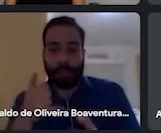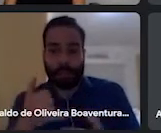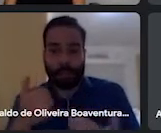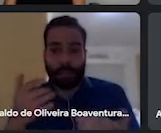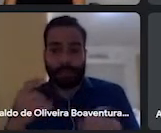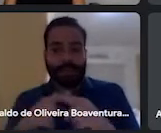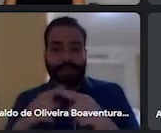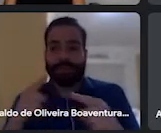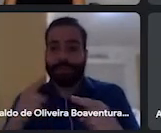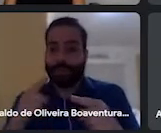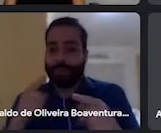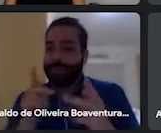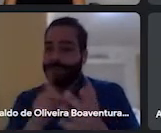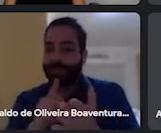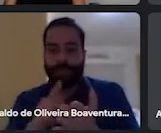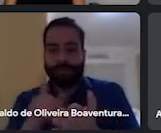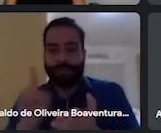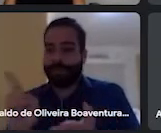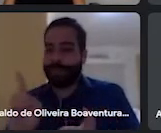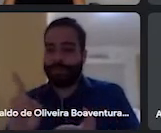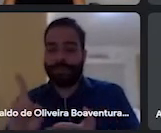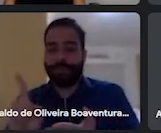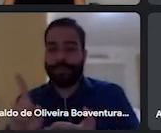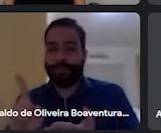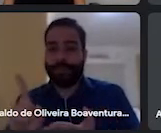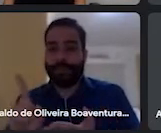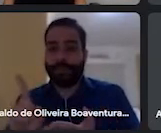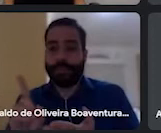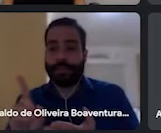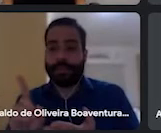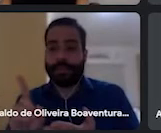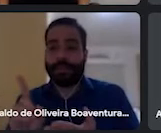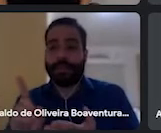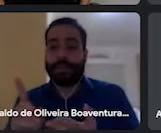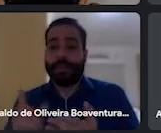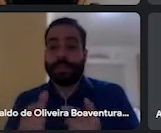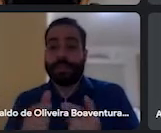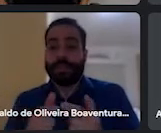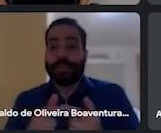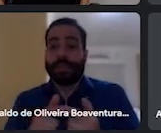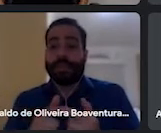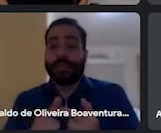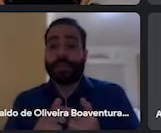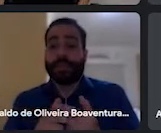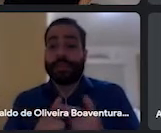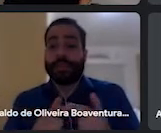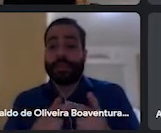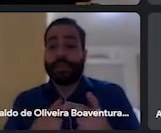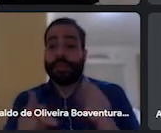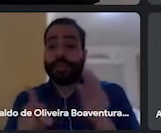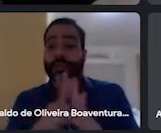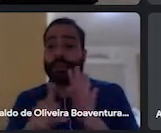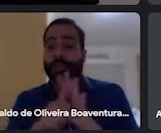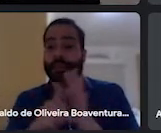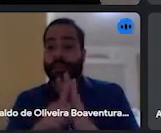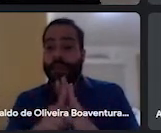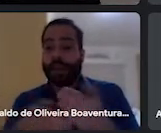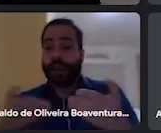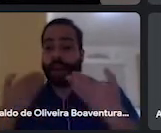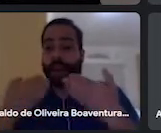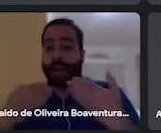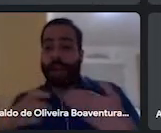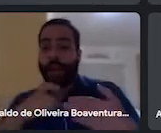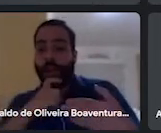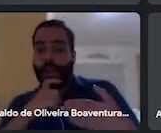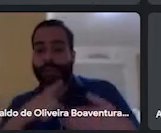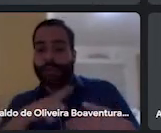Mas, na realidade, são o quê? São os efeitos térmicos que